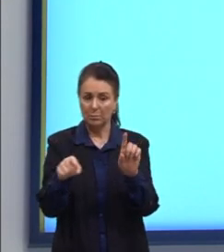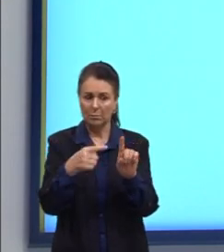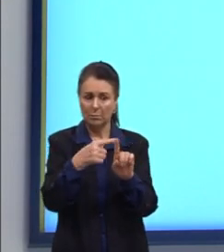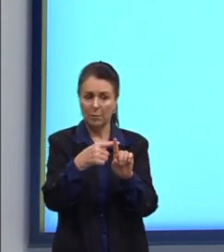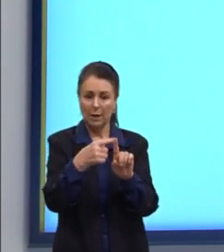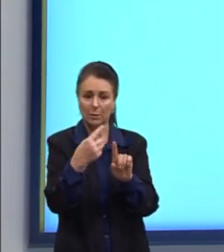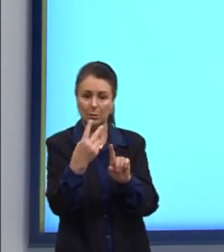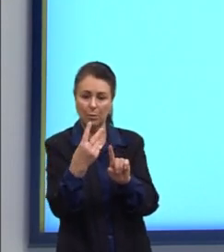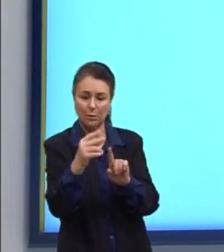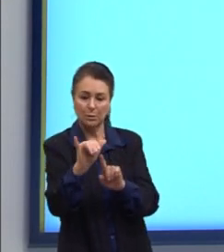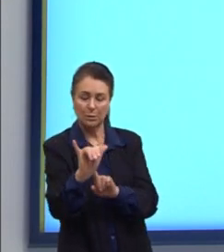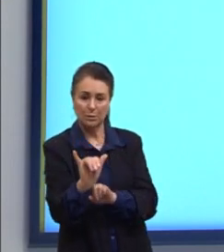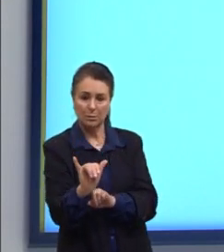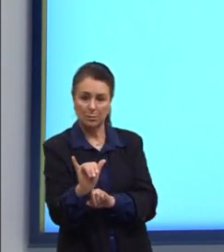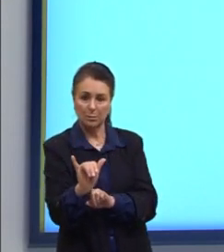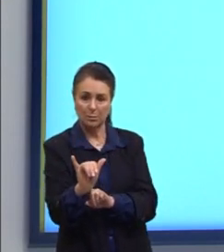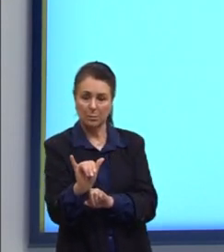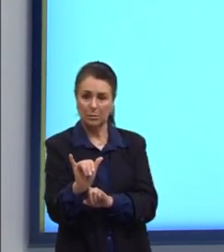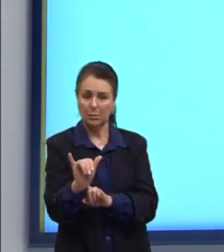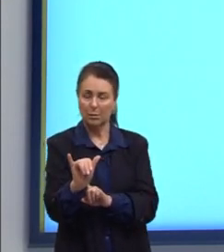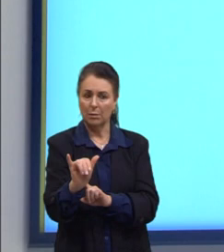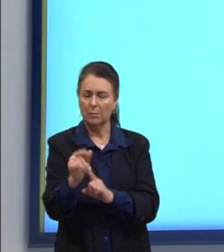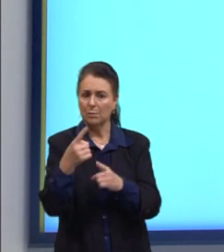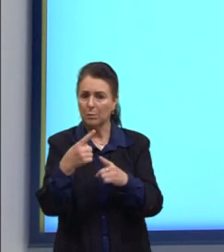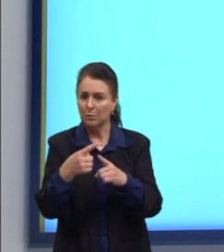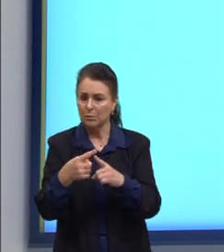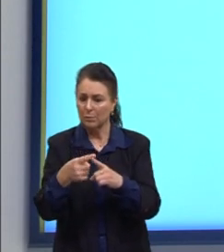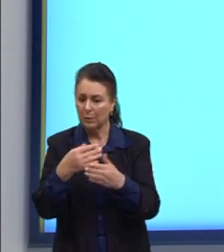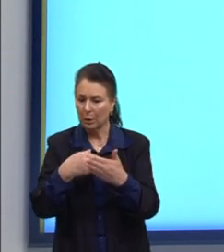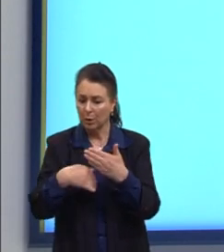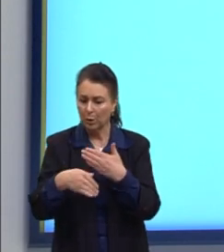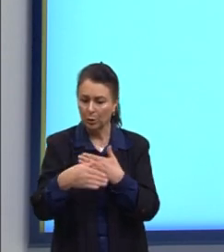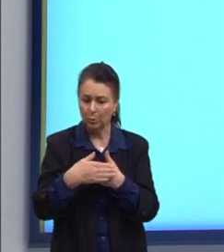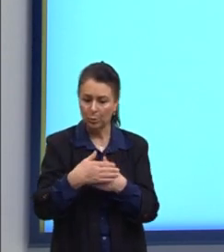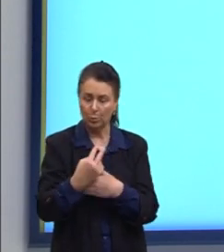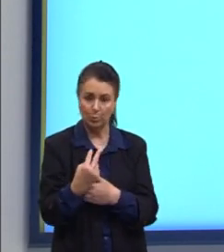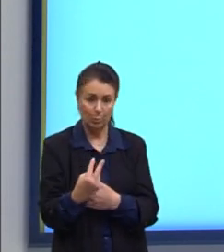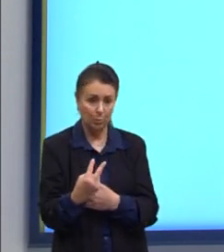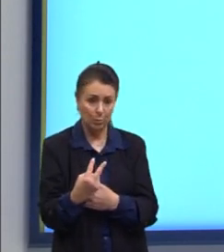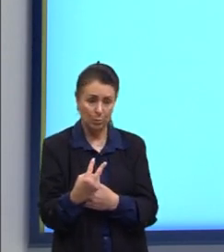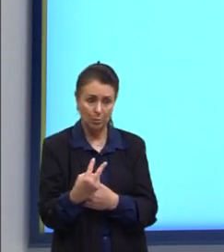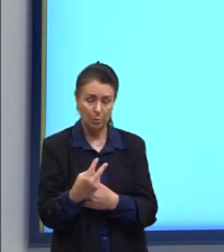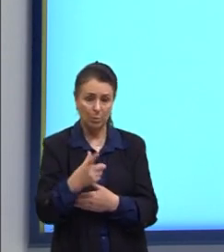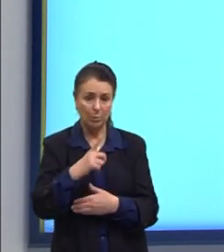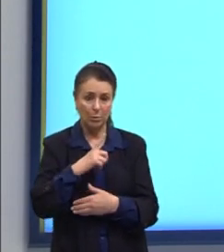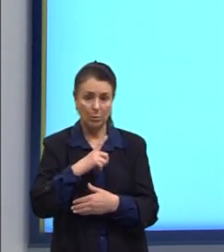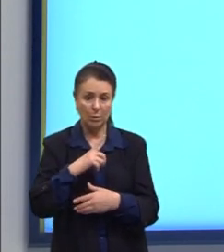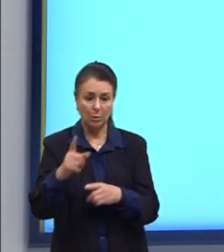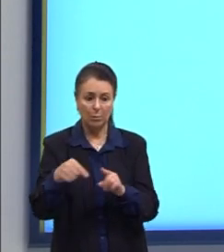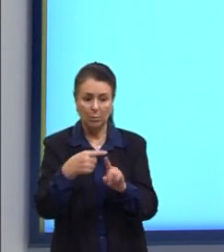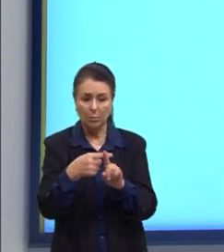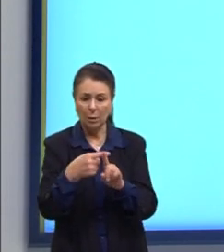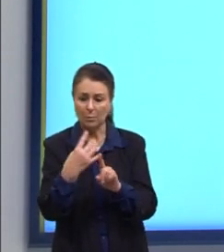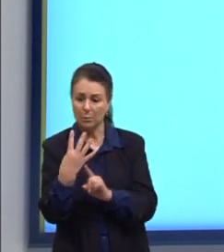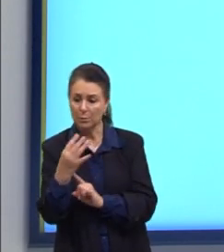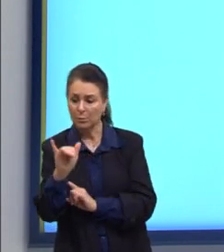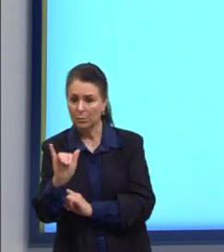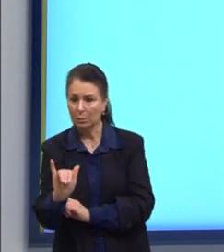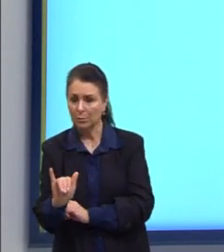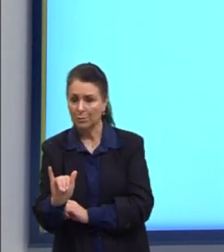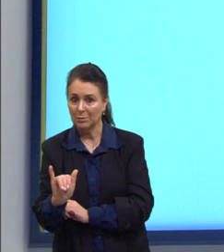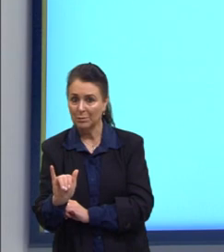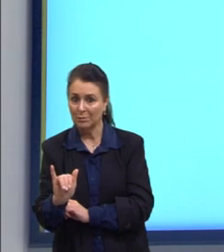dois Y mas eu sei que se eu multiplicar toda essa linha por 2 eu vou ter mais quatro Y então